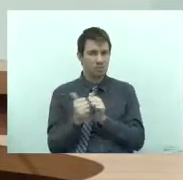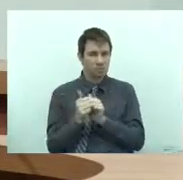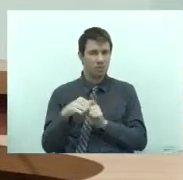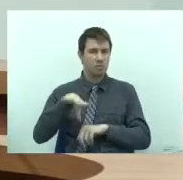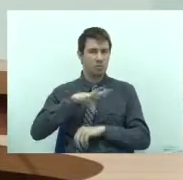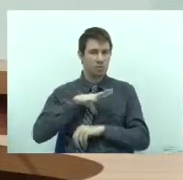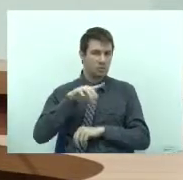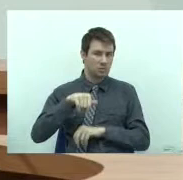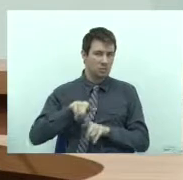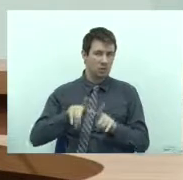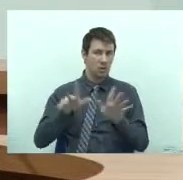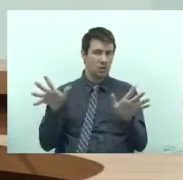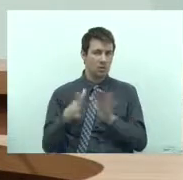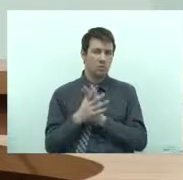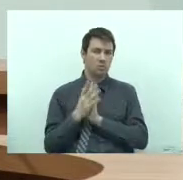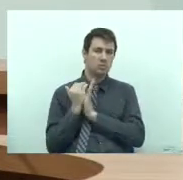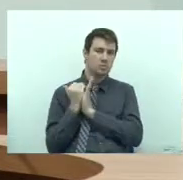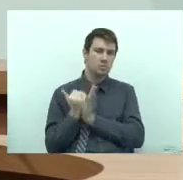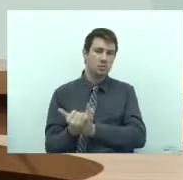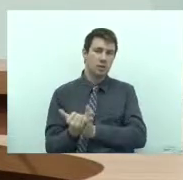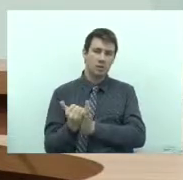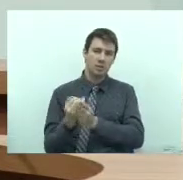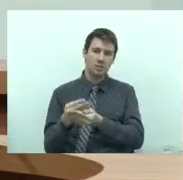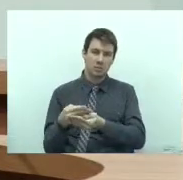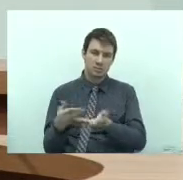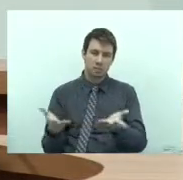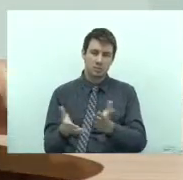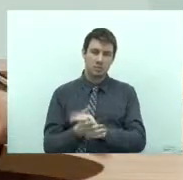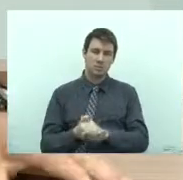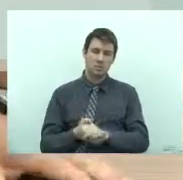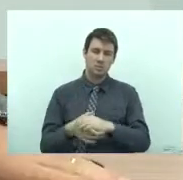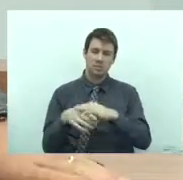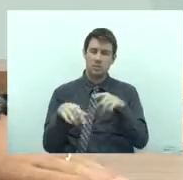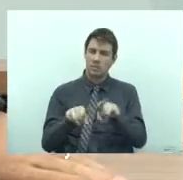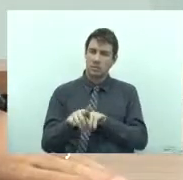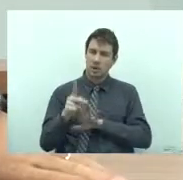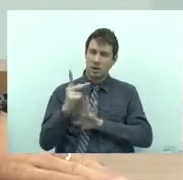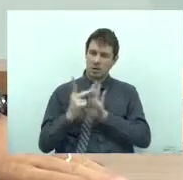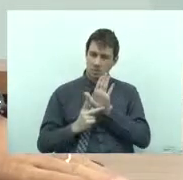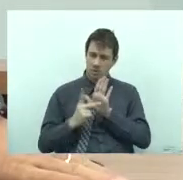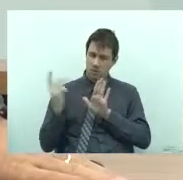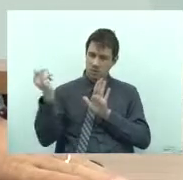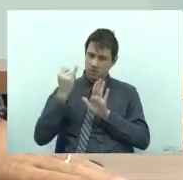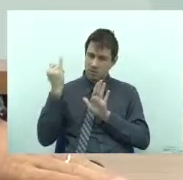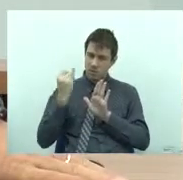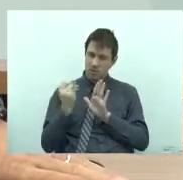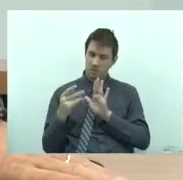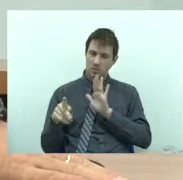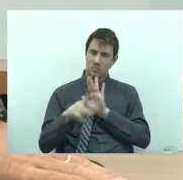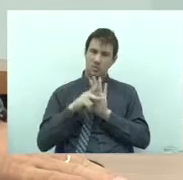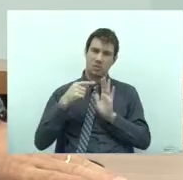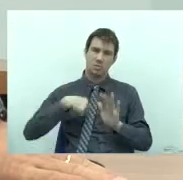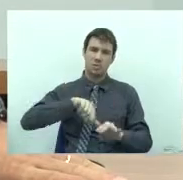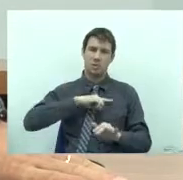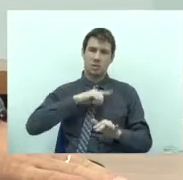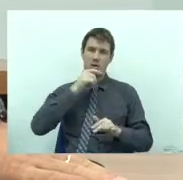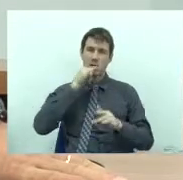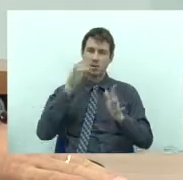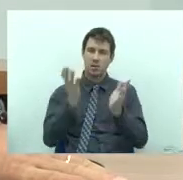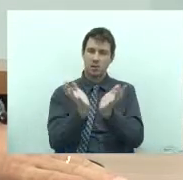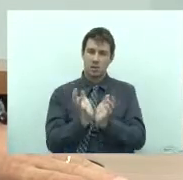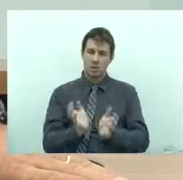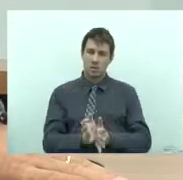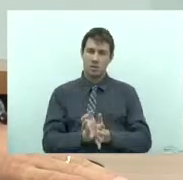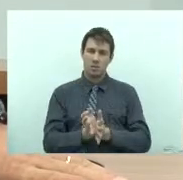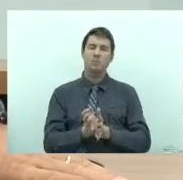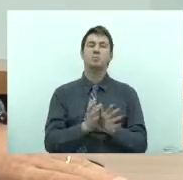Guarulhos, trazendo para cá um projeto muito importante para o nosso município. E certamente a semana que